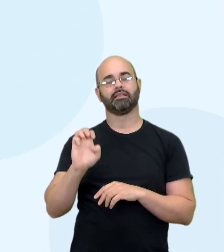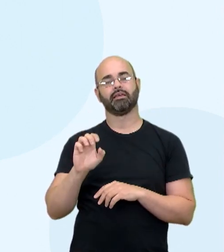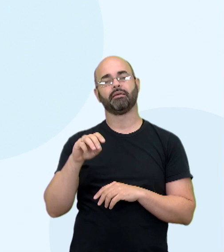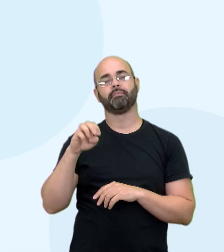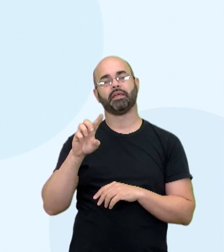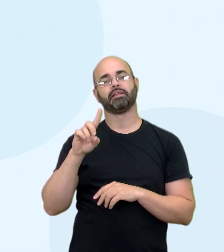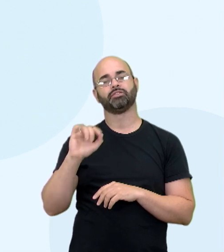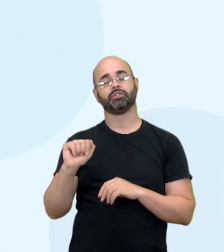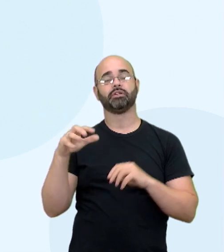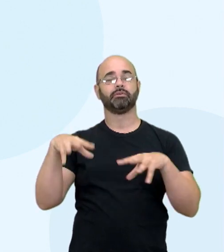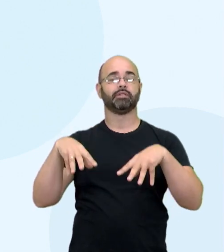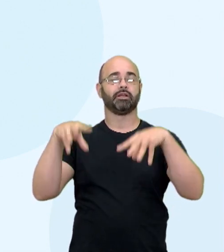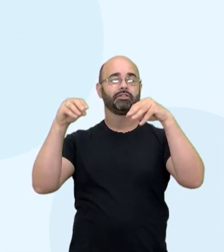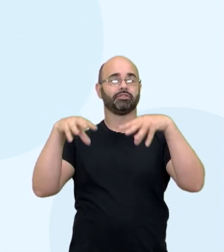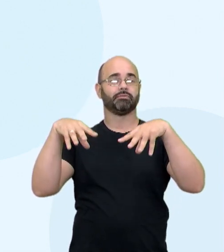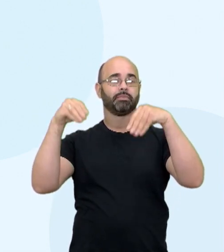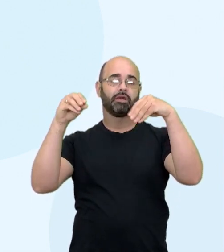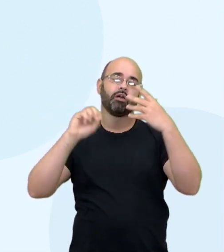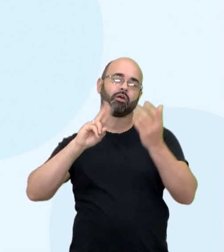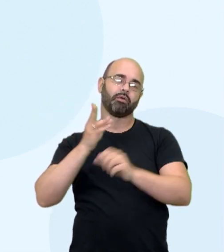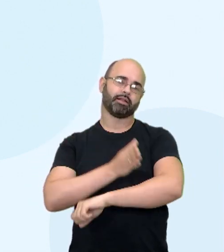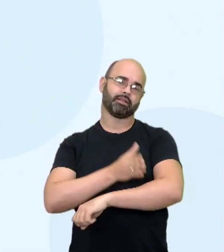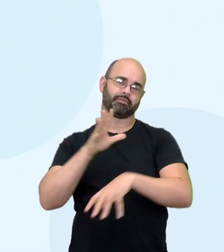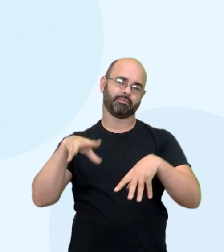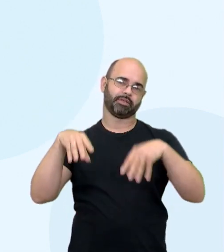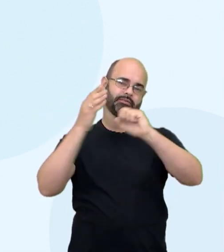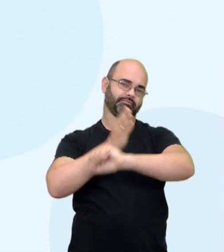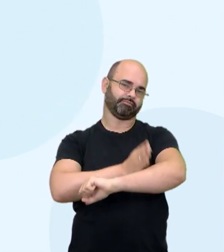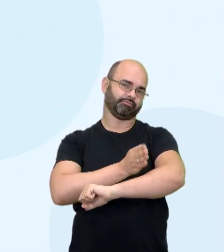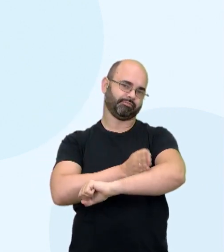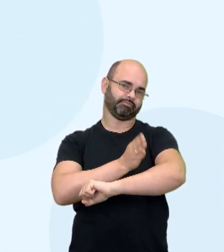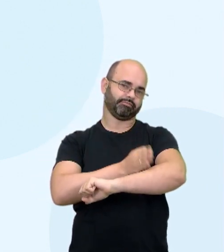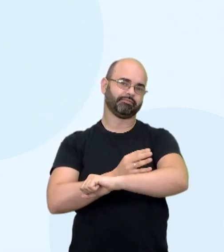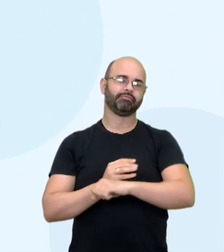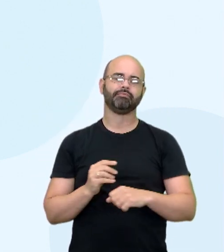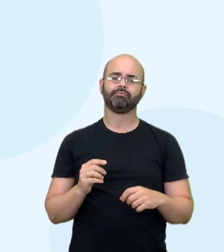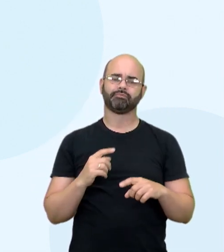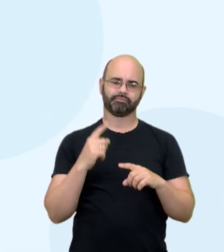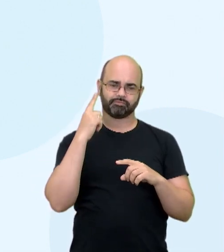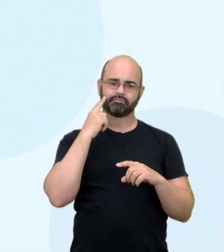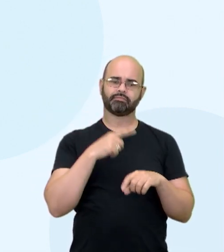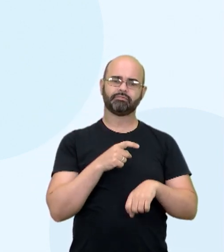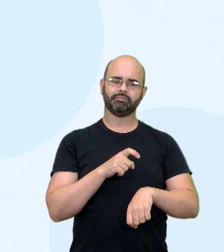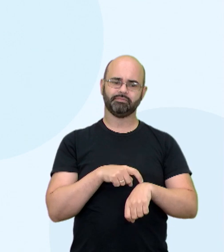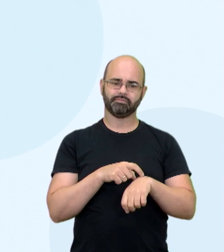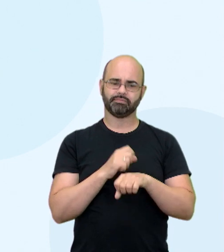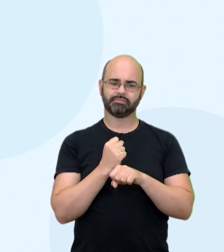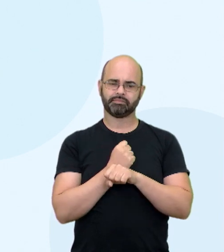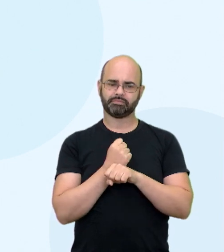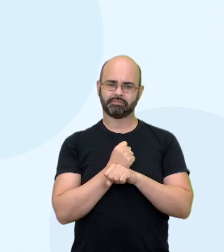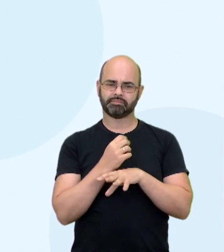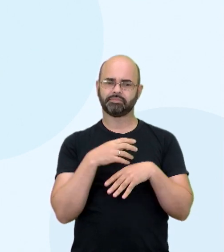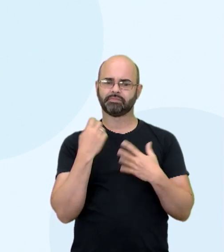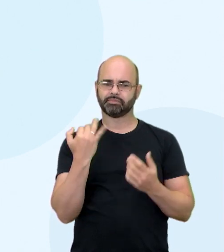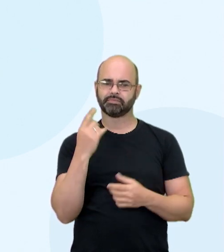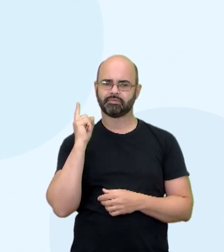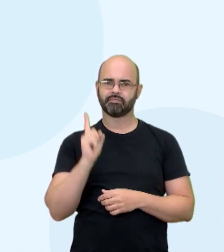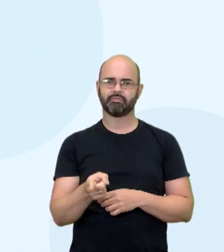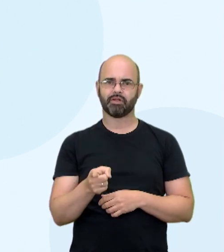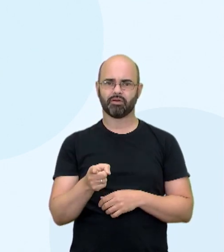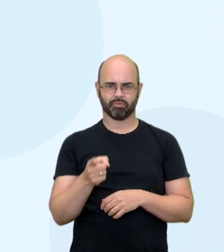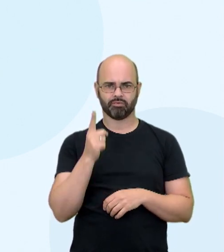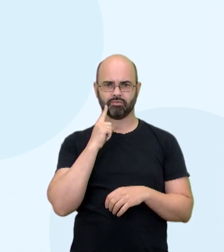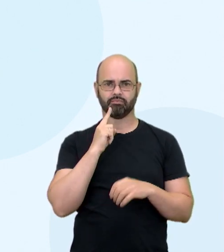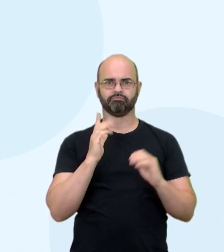Média também, pessoal, ela não é um período menor. Vejam que ela dura aí praticamente 1000 anos, ela